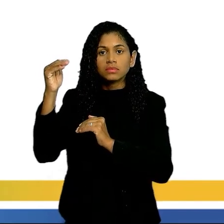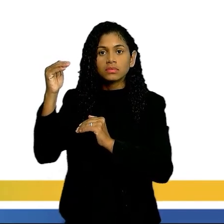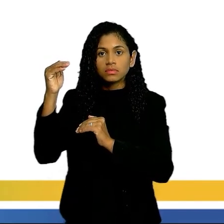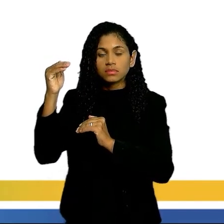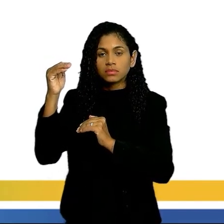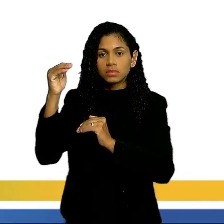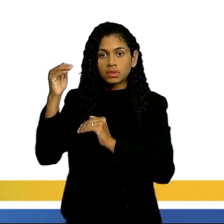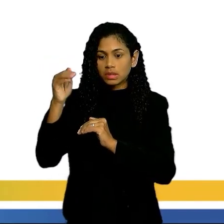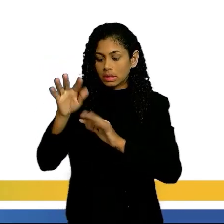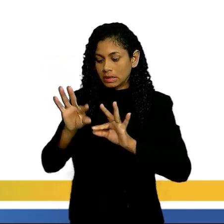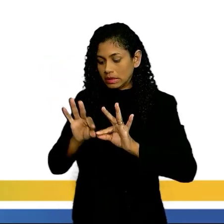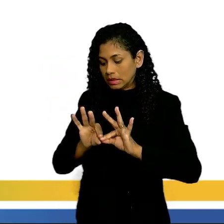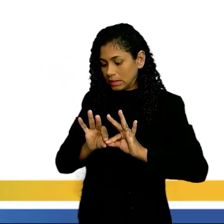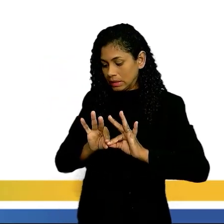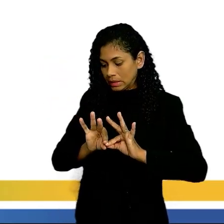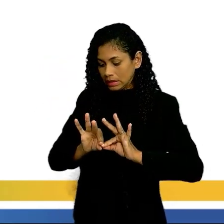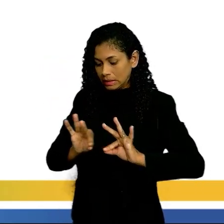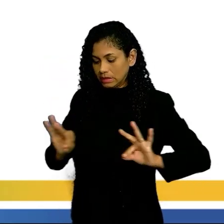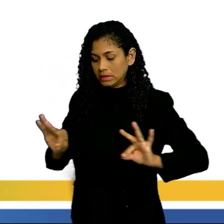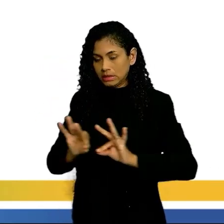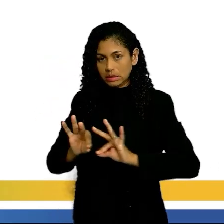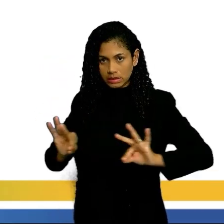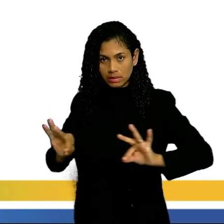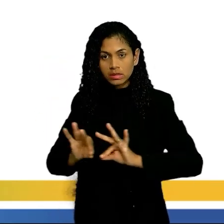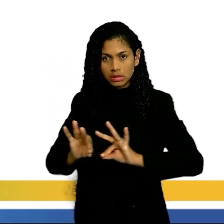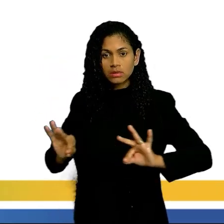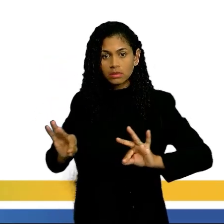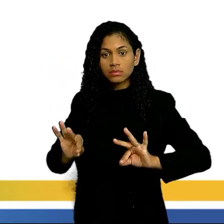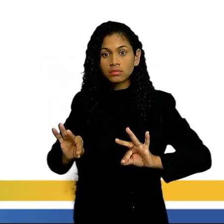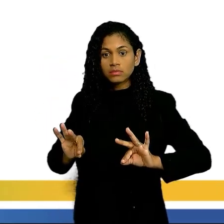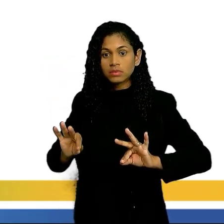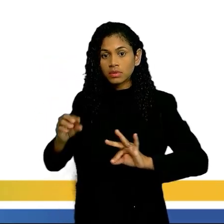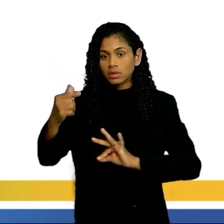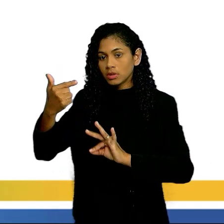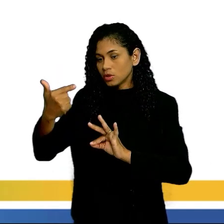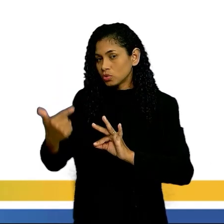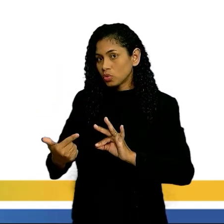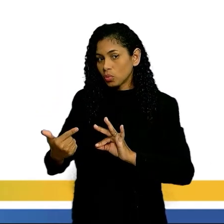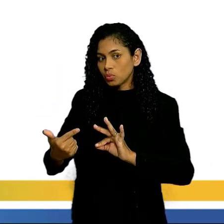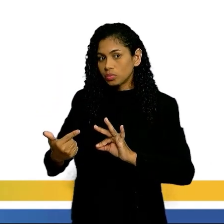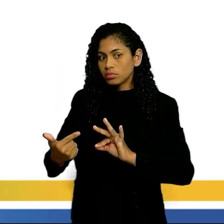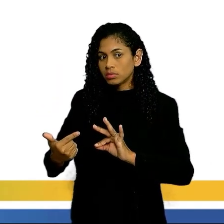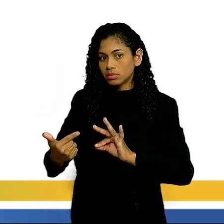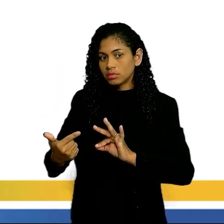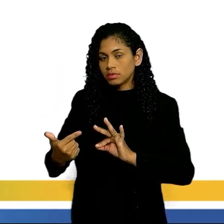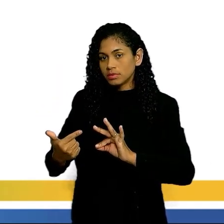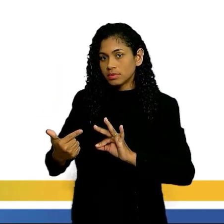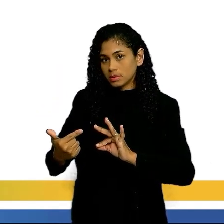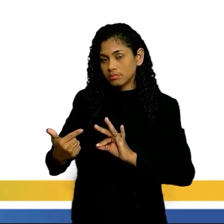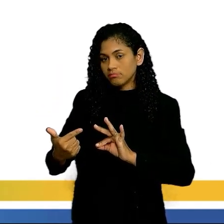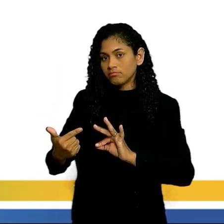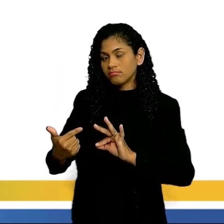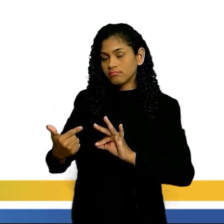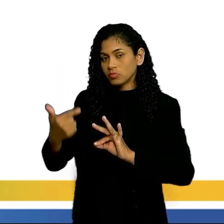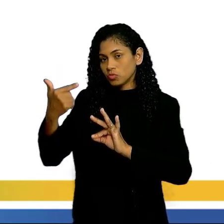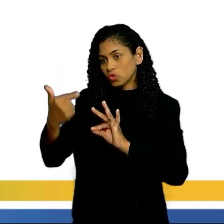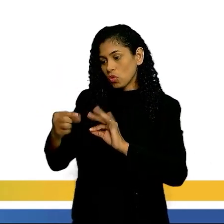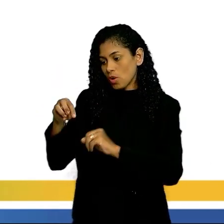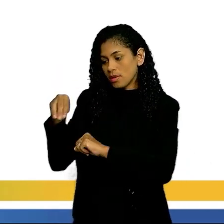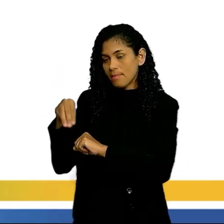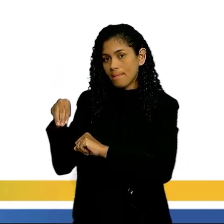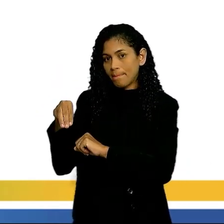fundo. Assim, em 2 metros de altura, a largura do topo tem 2